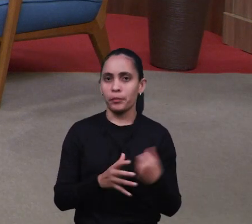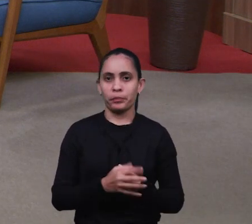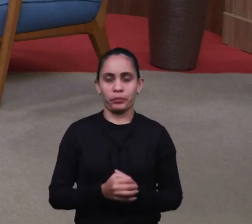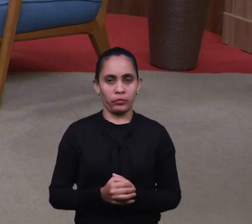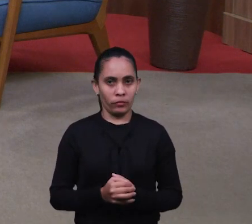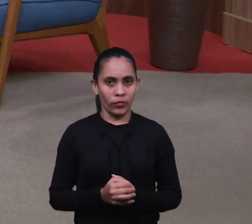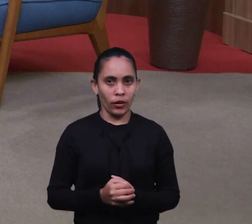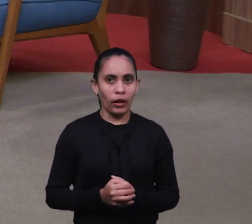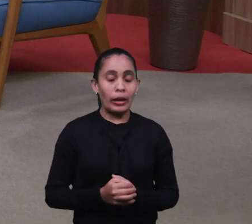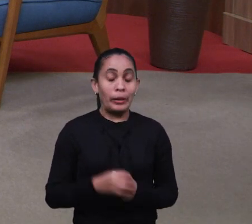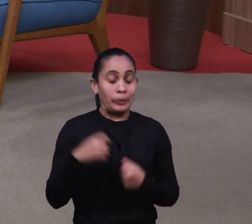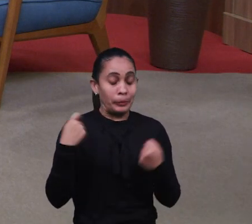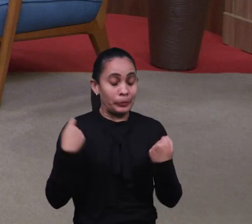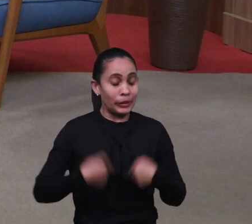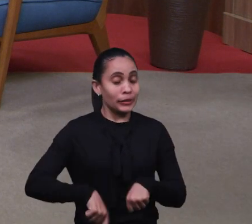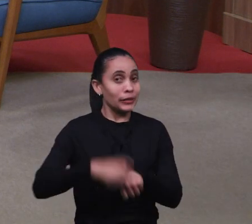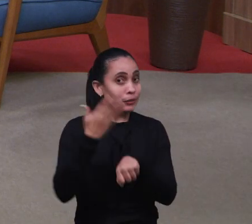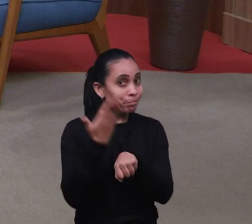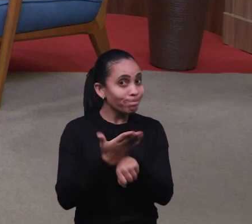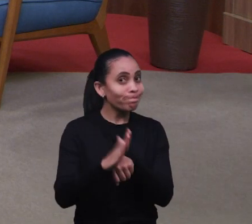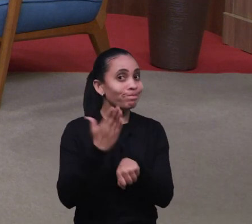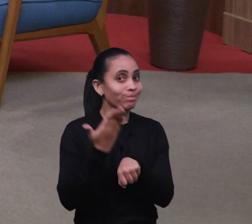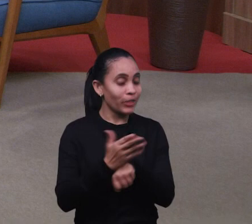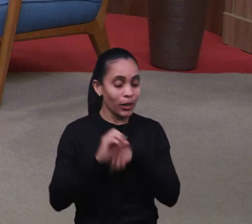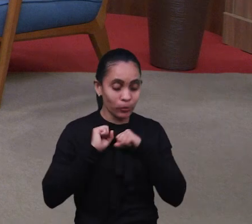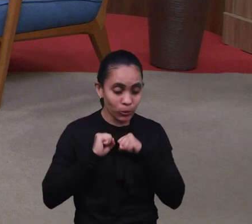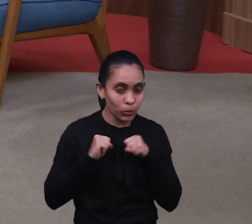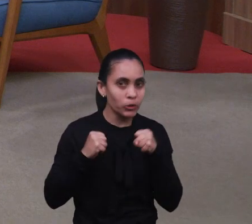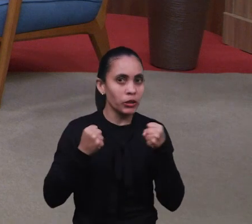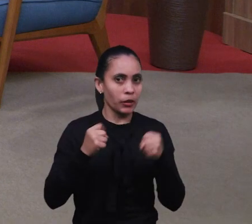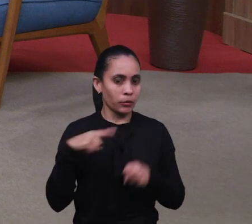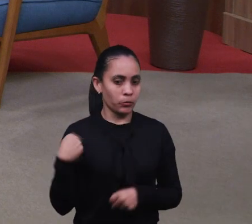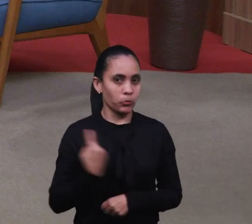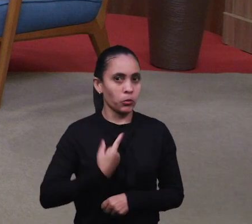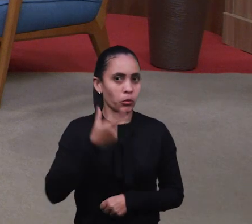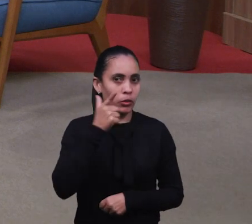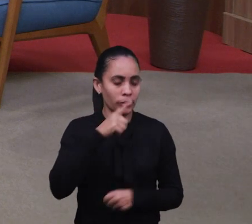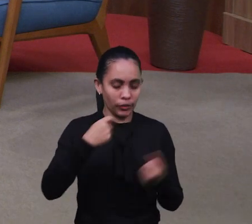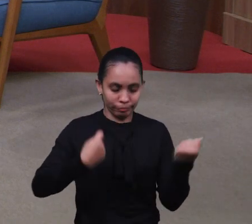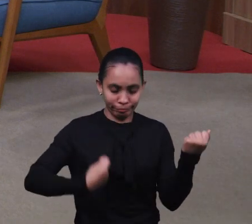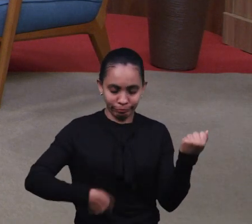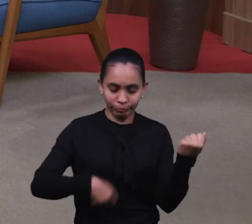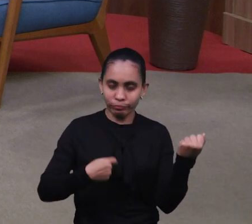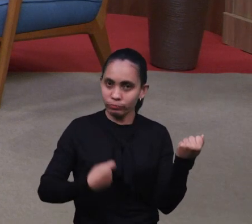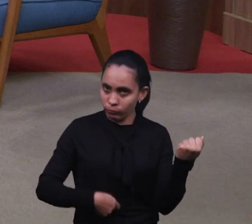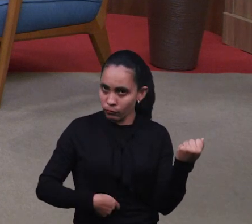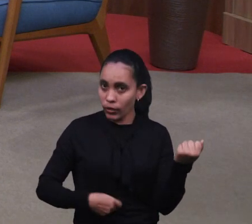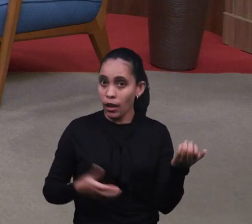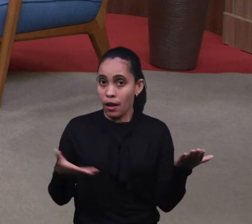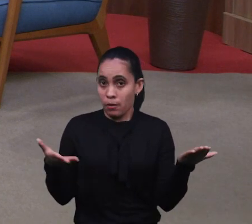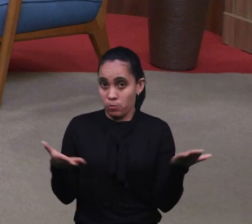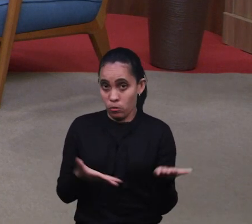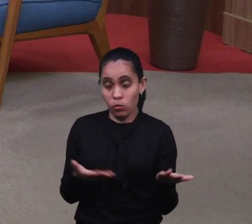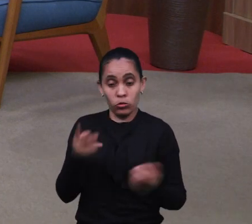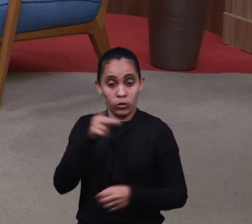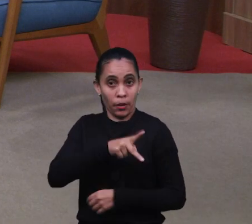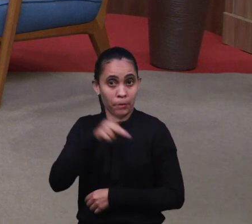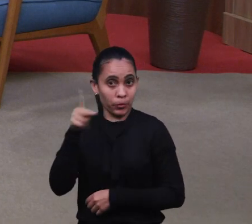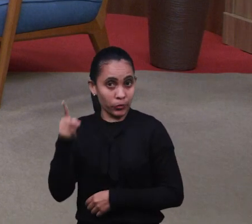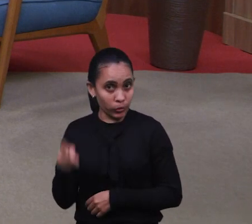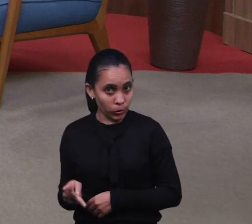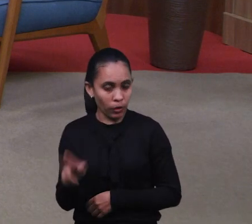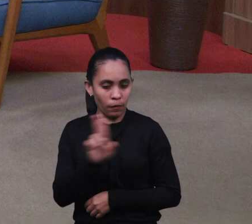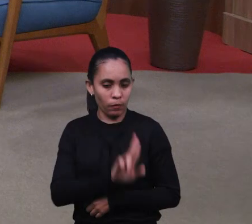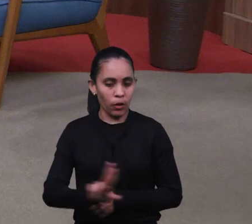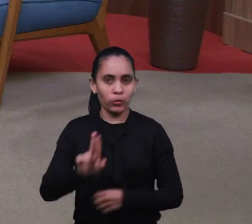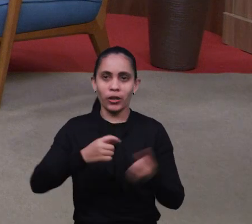dúvidas, um instrumento que demanda dedicação e treino para conseguirmos tocá-lo bem. E hoje, a tia Janaína vai